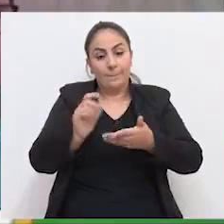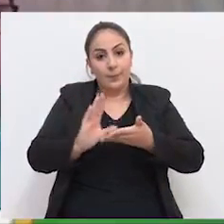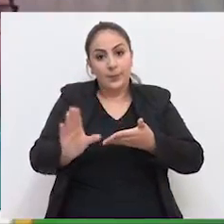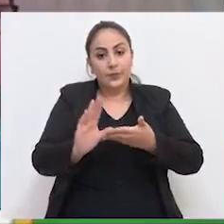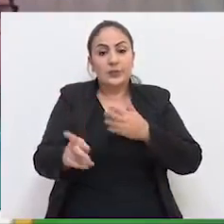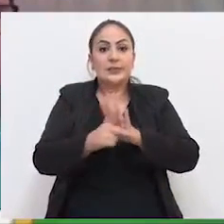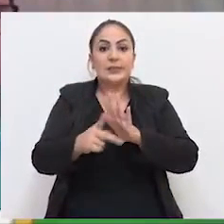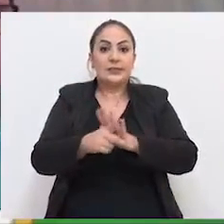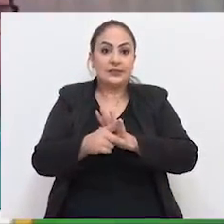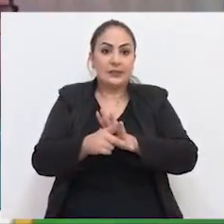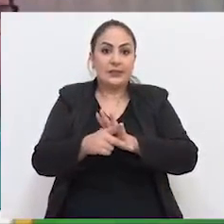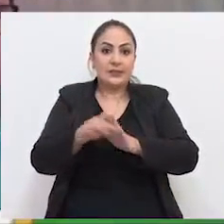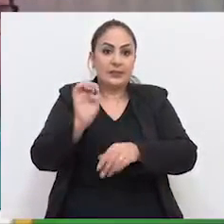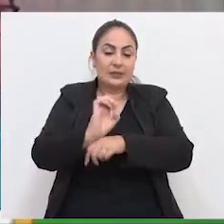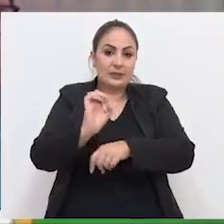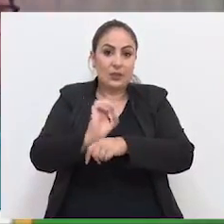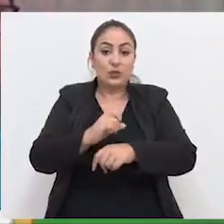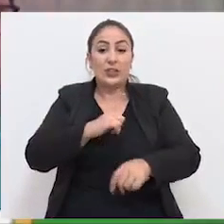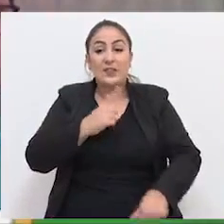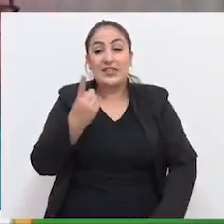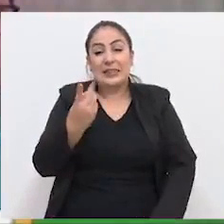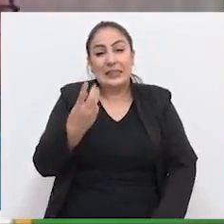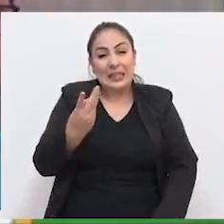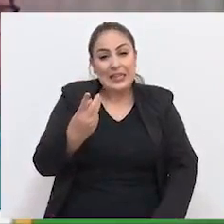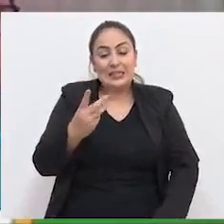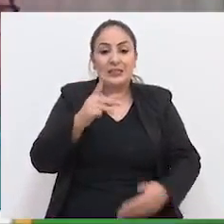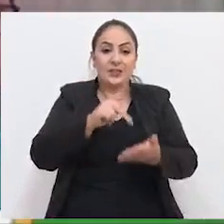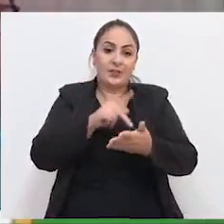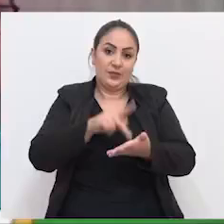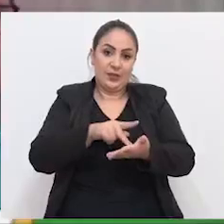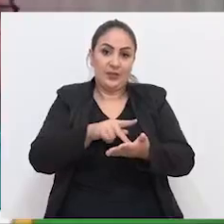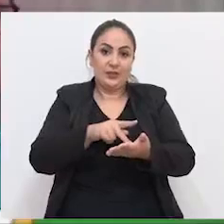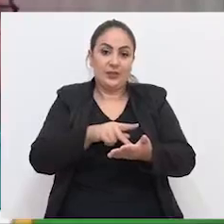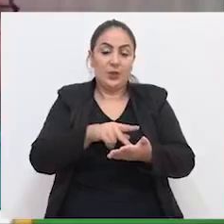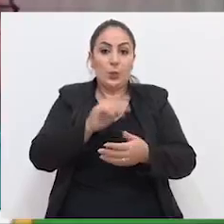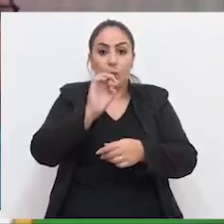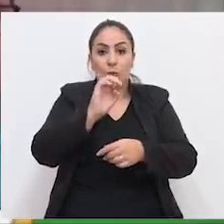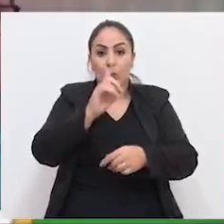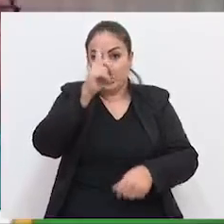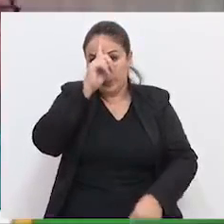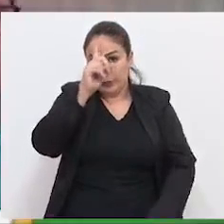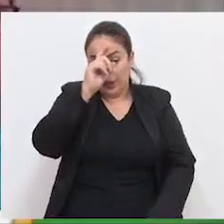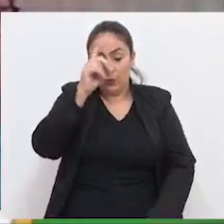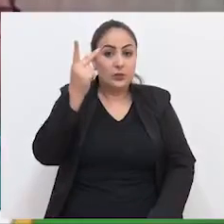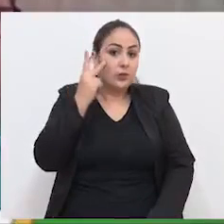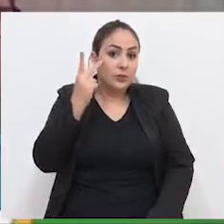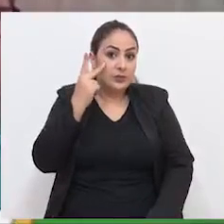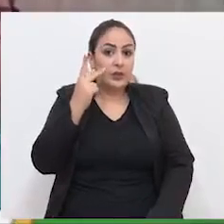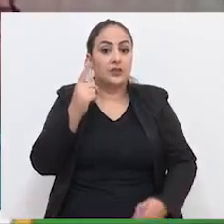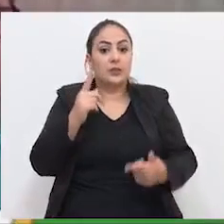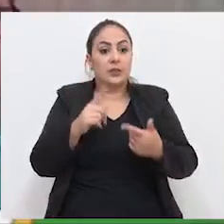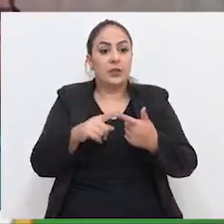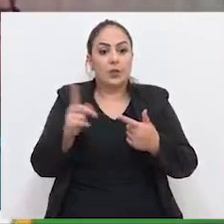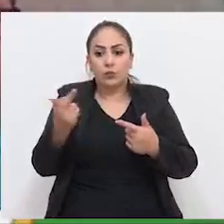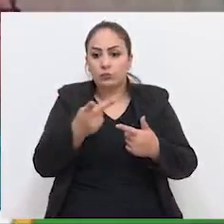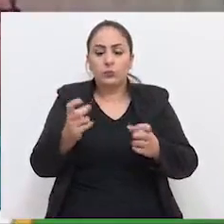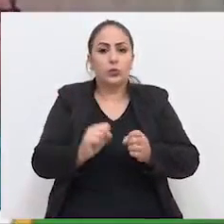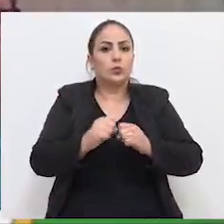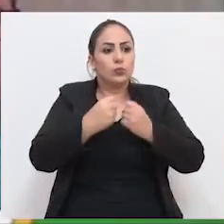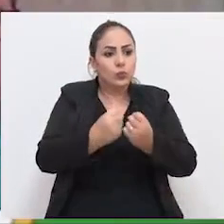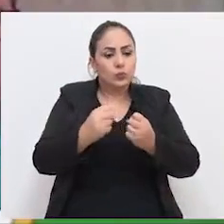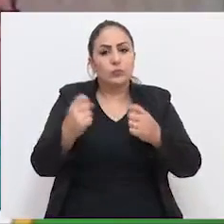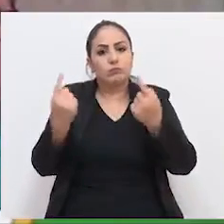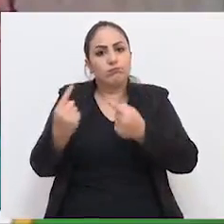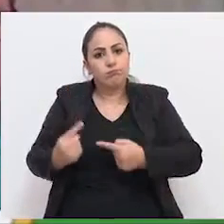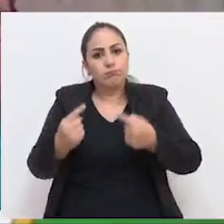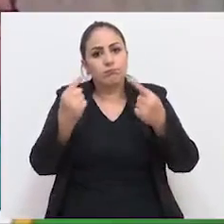foram 13 leitos, na verdade, né, secretária Rita, então, no Hospital São Vicente de Paulo, então, um reforço de estrutura hospitalar para dar